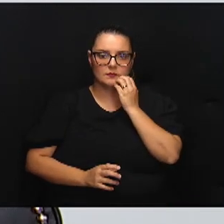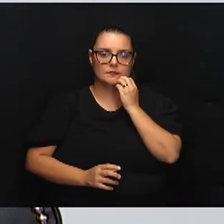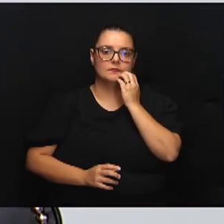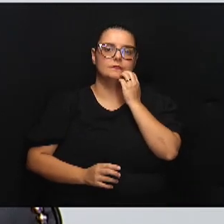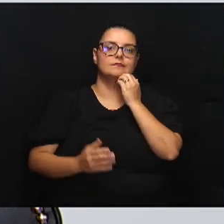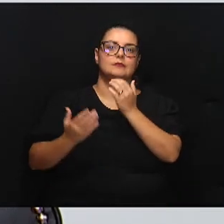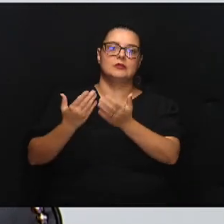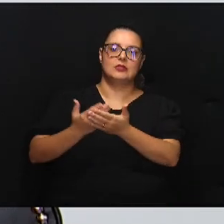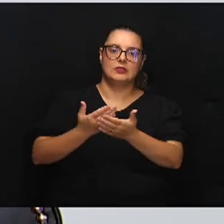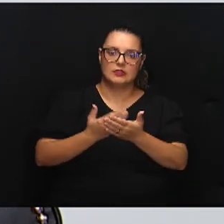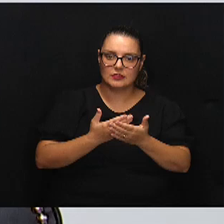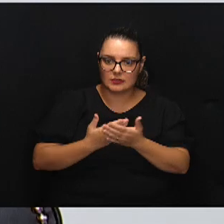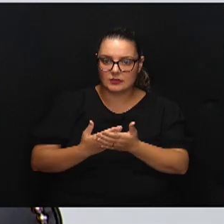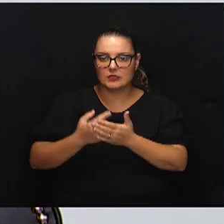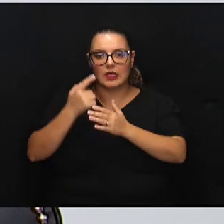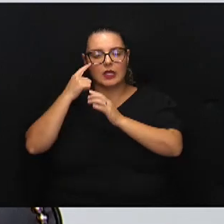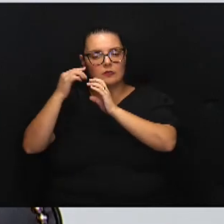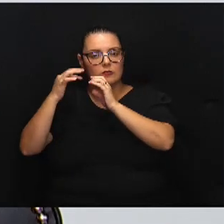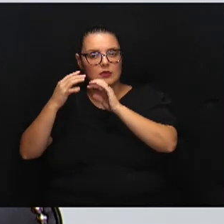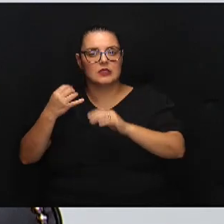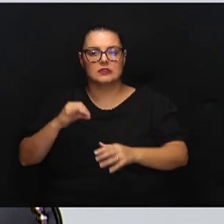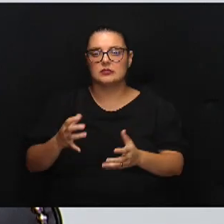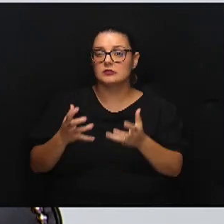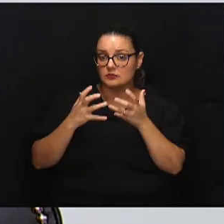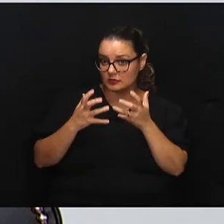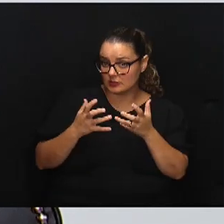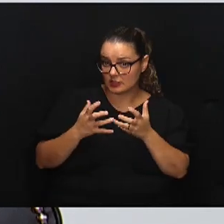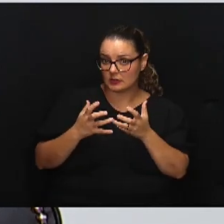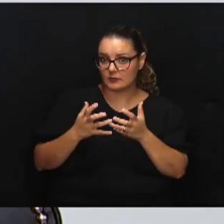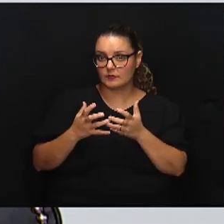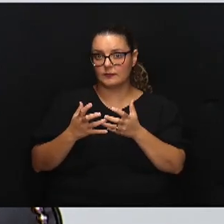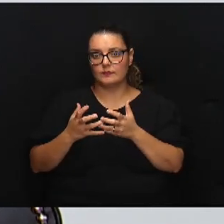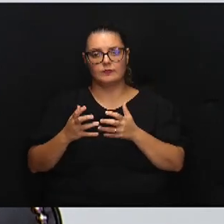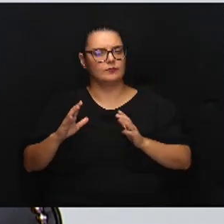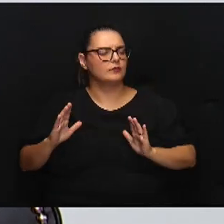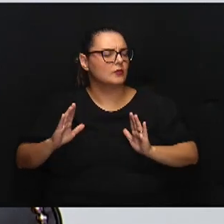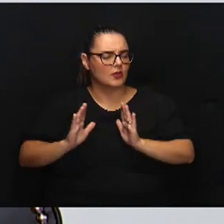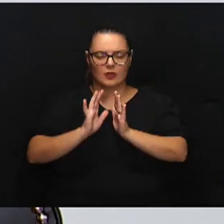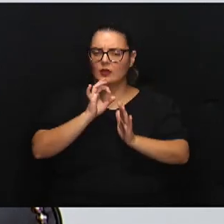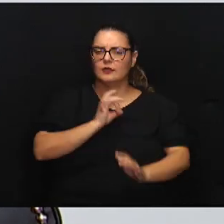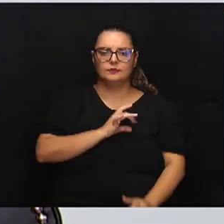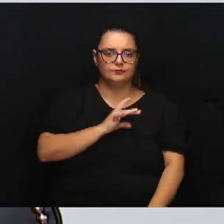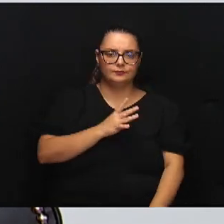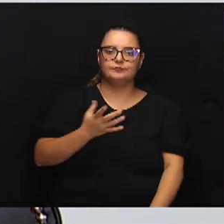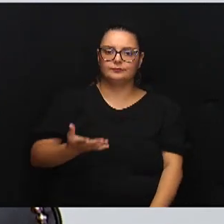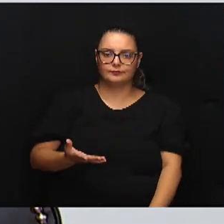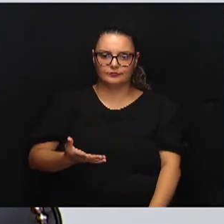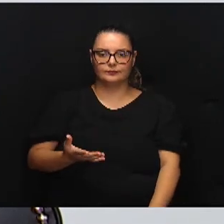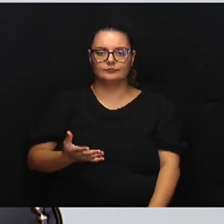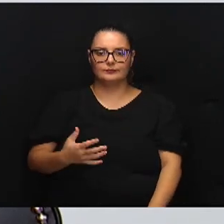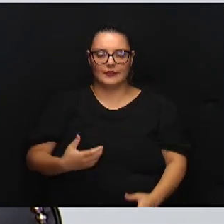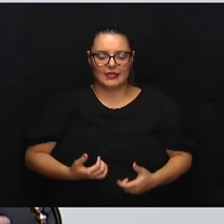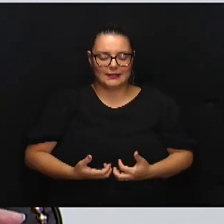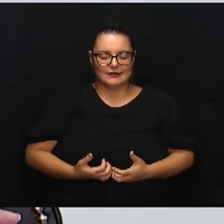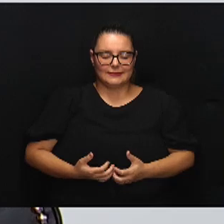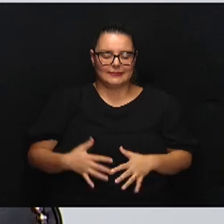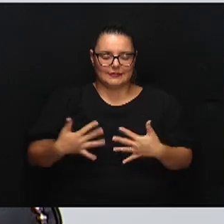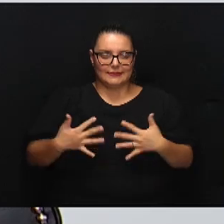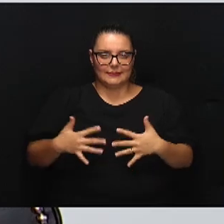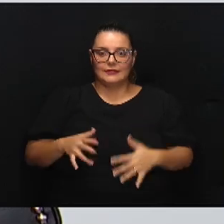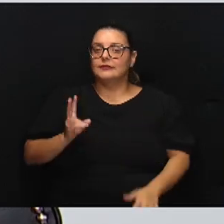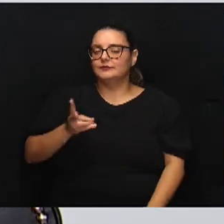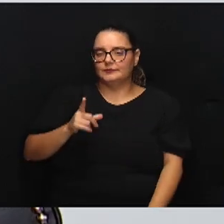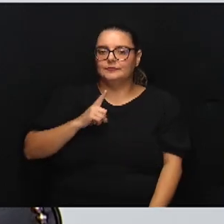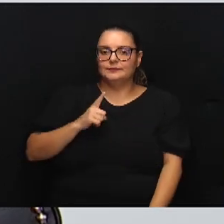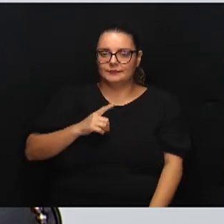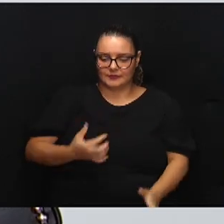Estudem, pensem mesmo se é isso que vocês querem. Enfrenta o medo, que dá aquele frio na barriga, a gente sempre vai ter, mas o